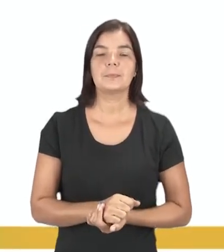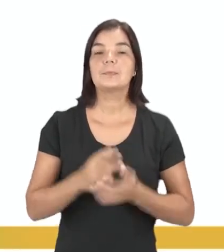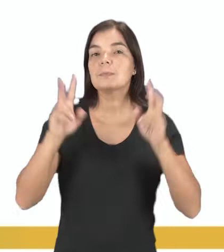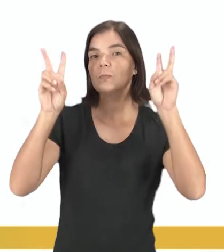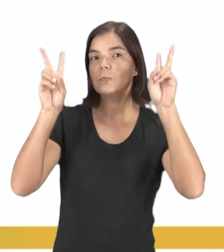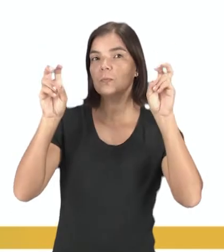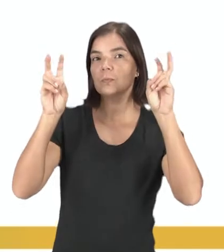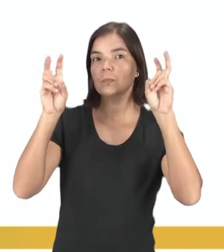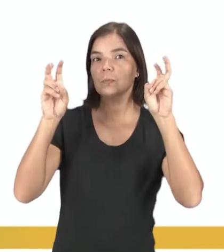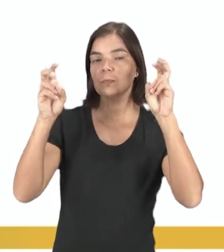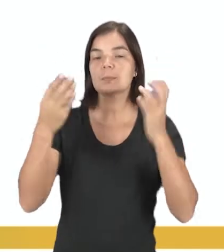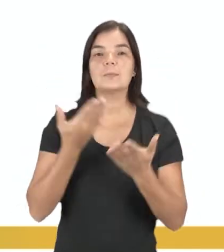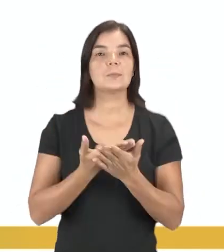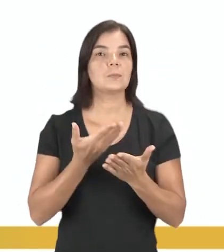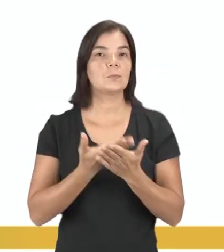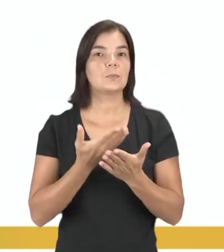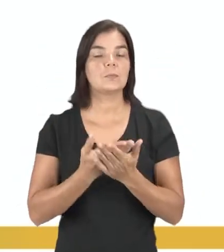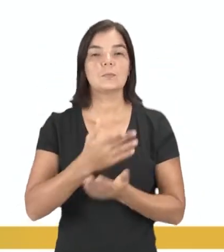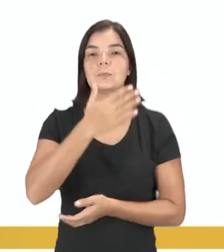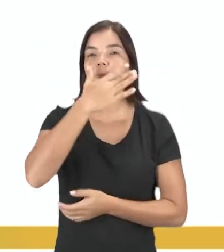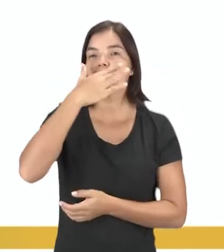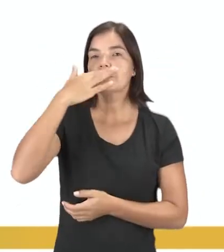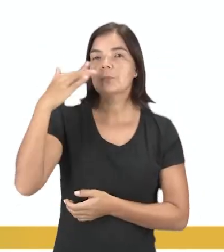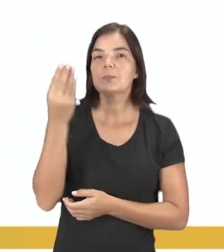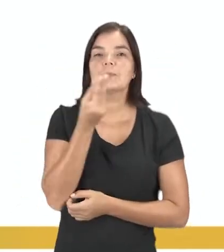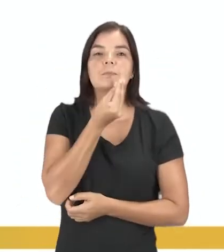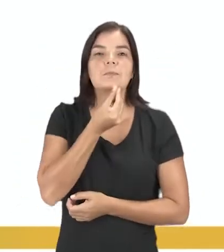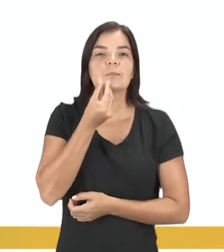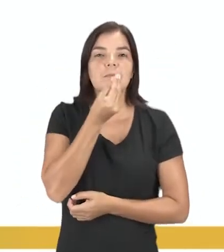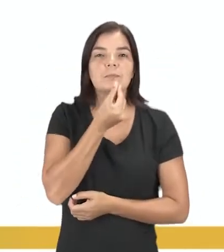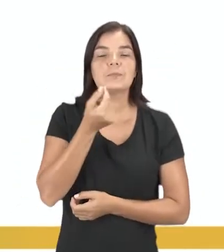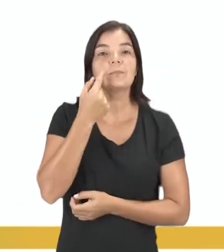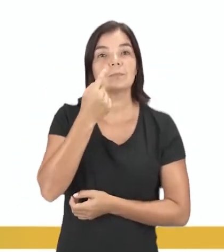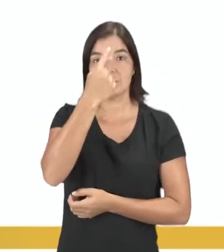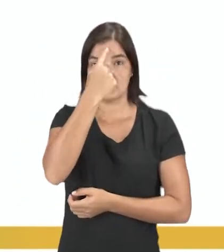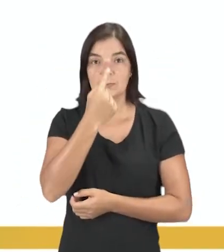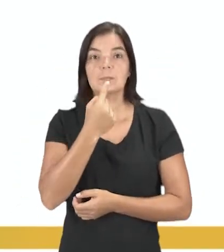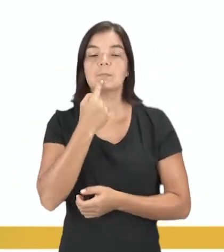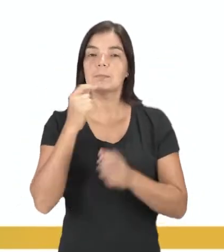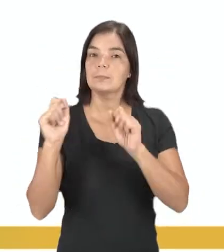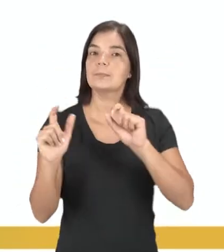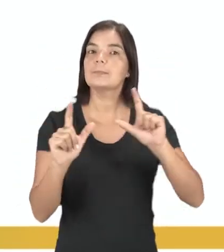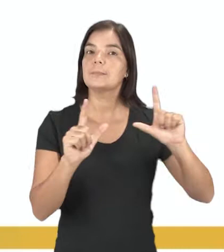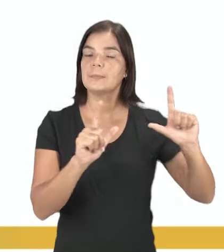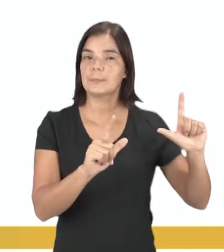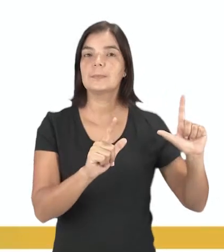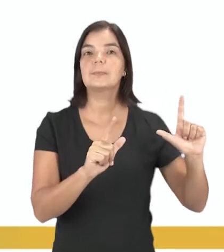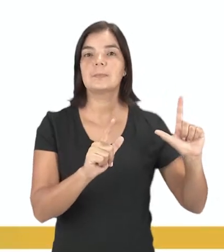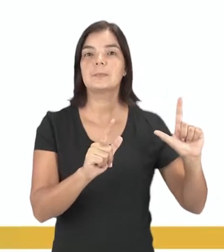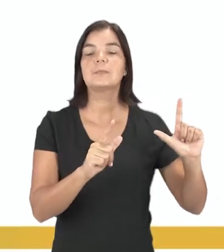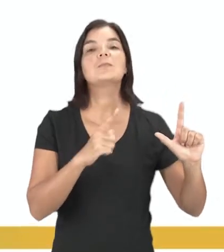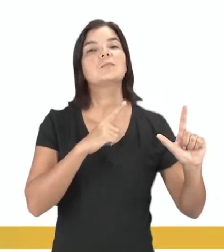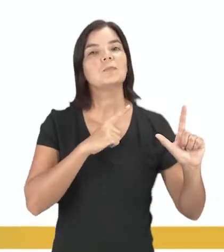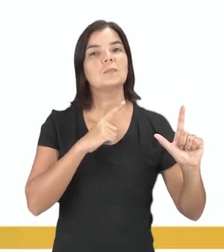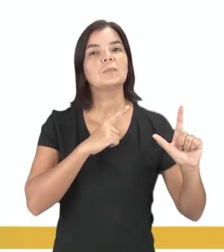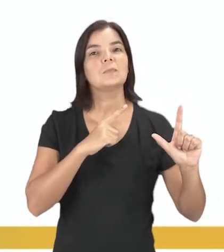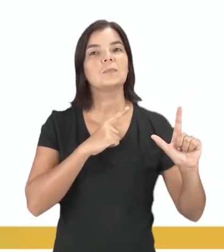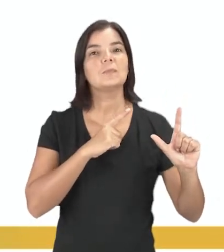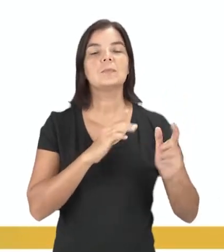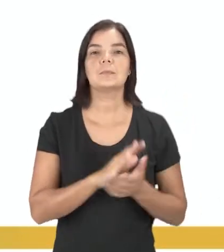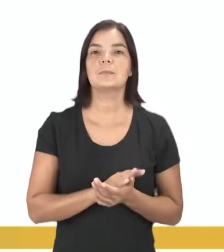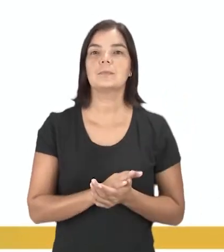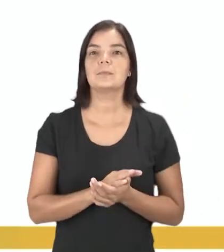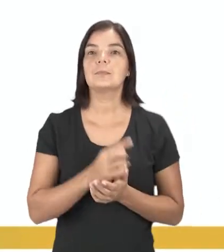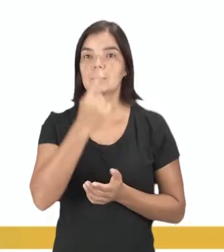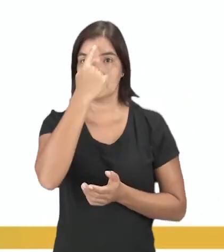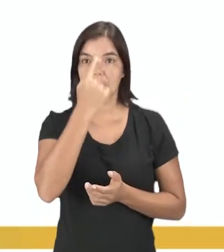O tema a ser estudado hoje é cheiros e sabores. Como podemos observar nessa imagem, nós temos a